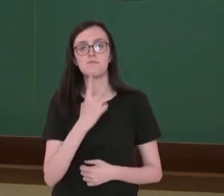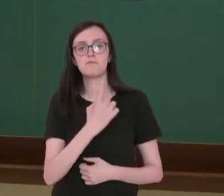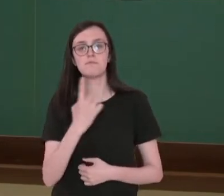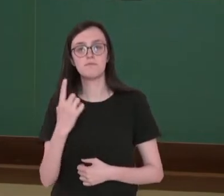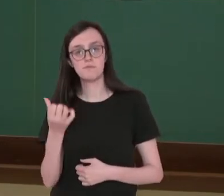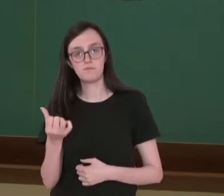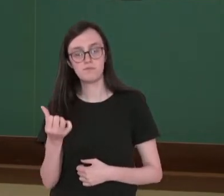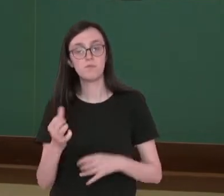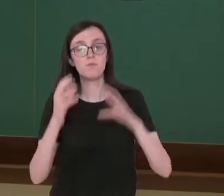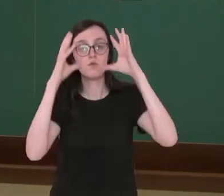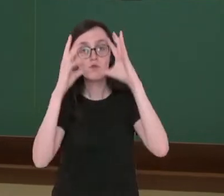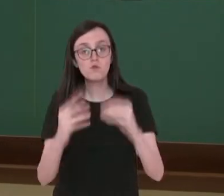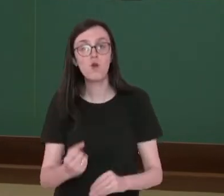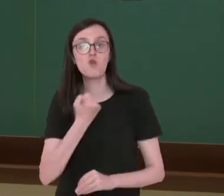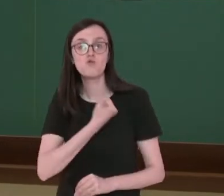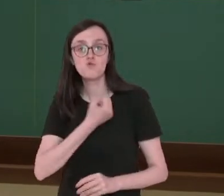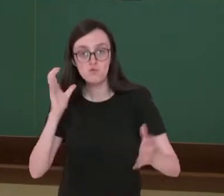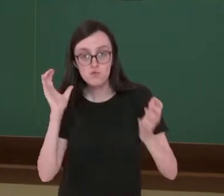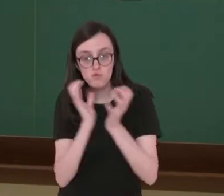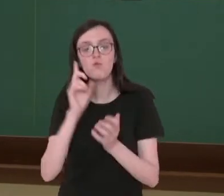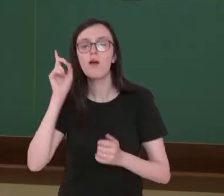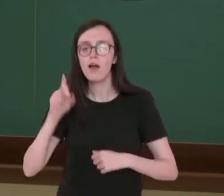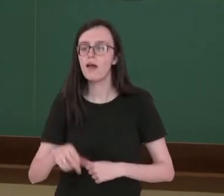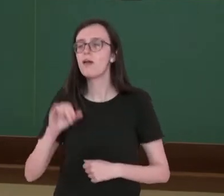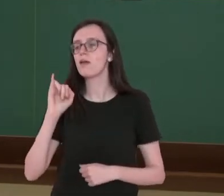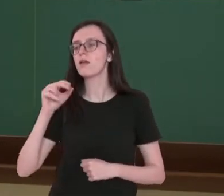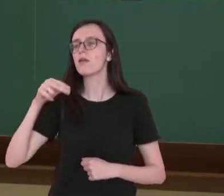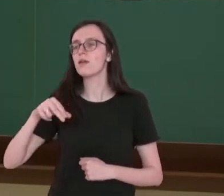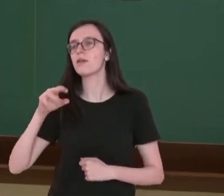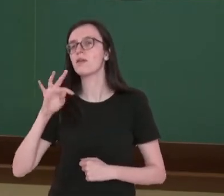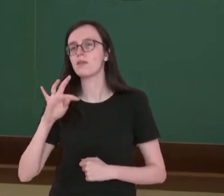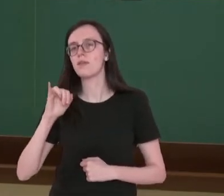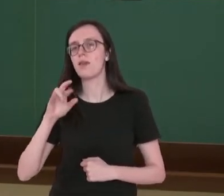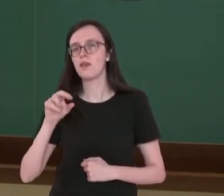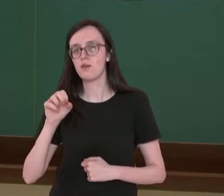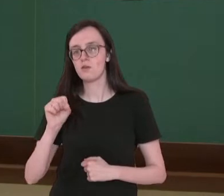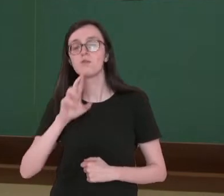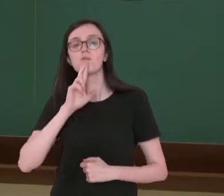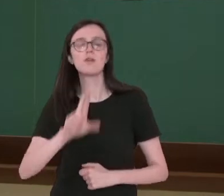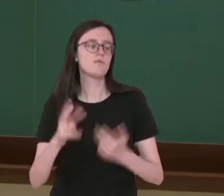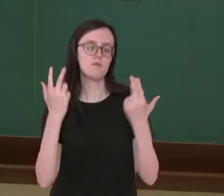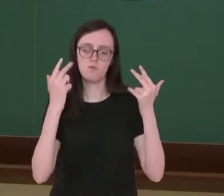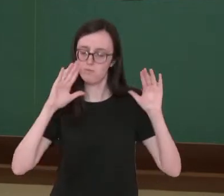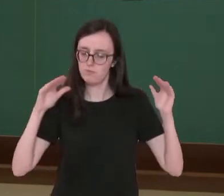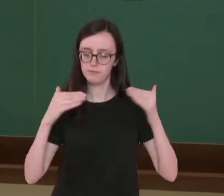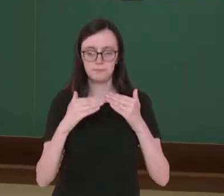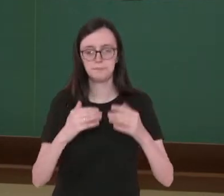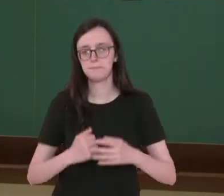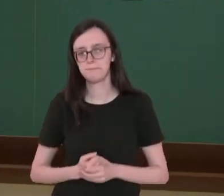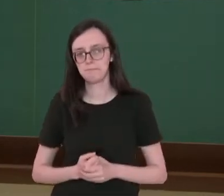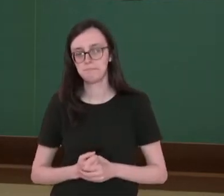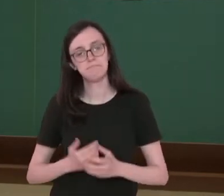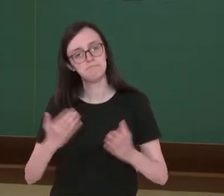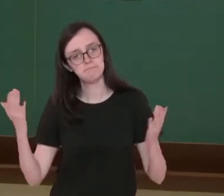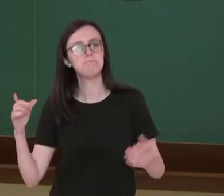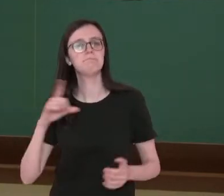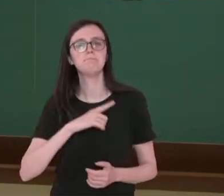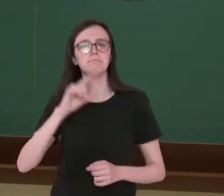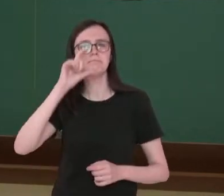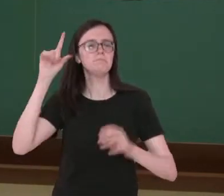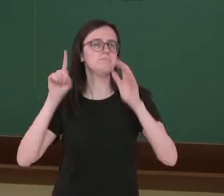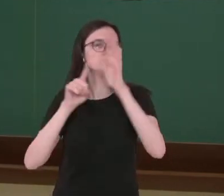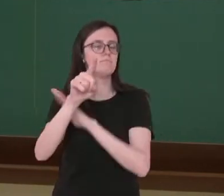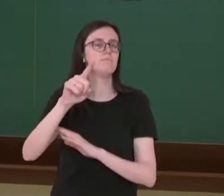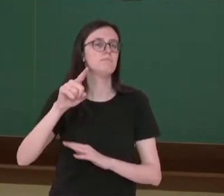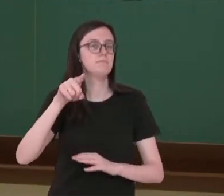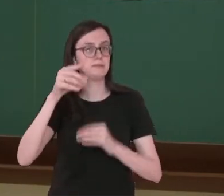116. Todos os números aqui são inteiros e os resultados deles também são inteiros. Daí vem aquela questão que a gente